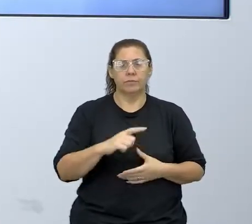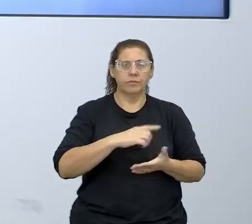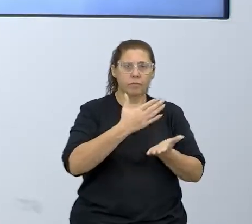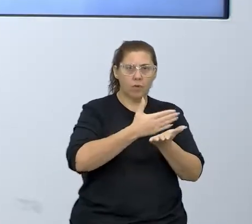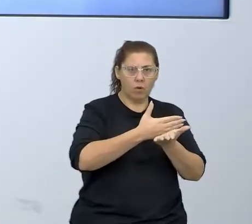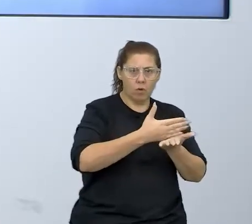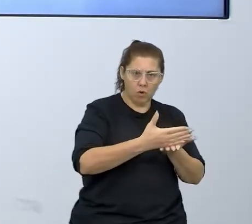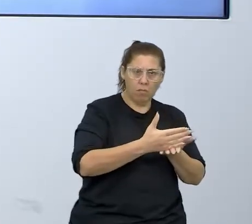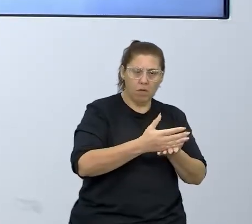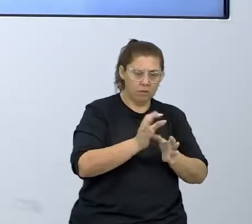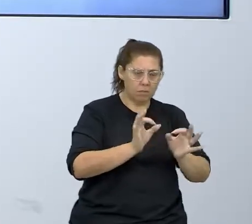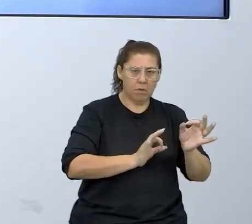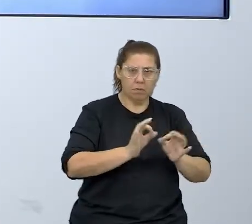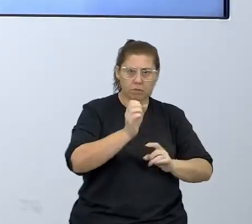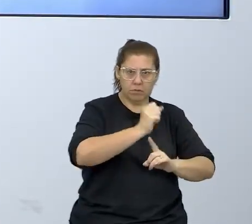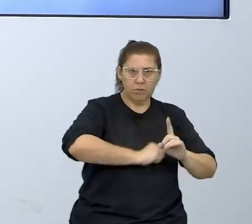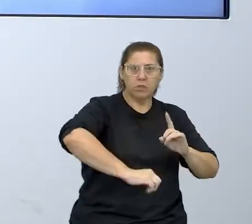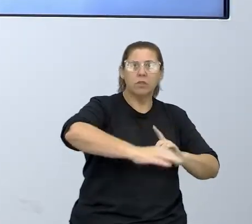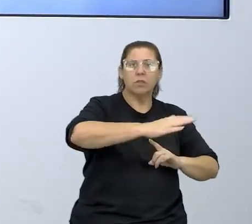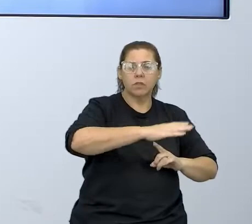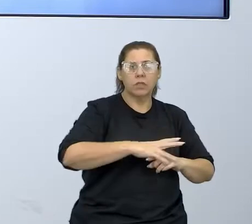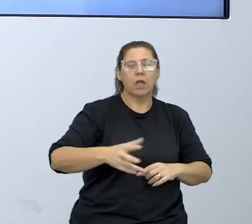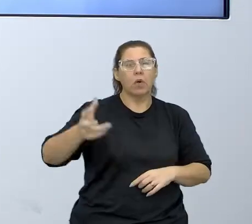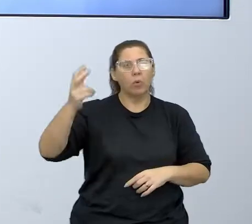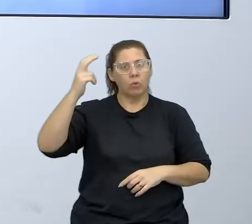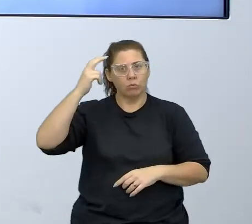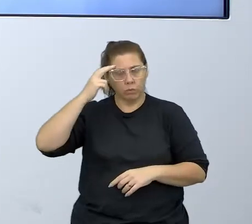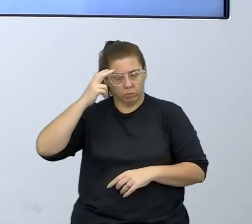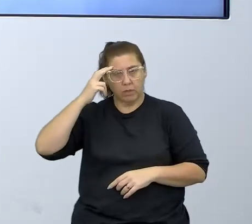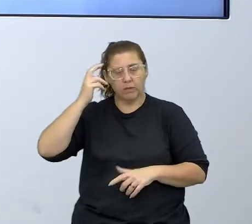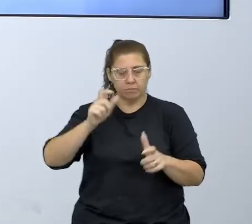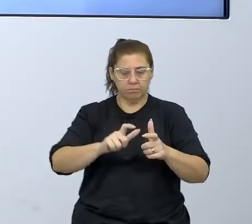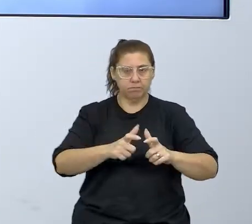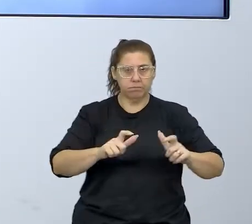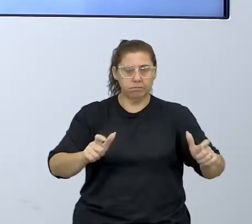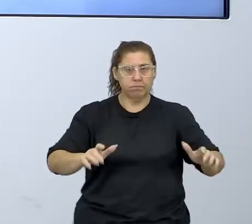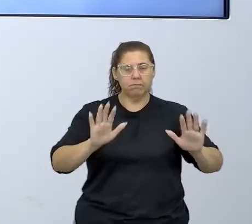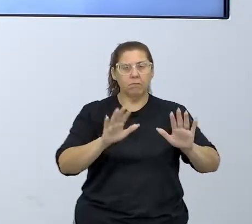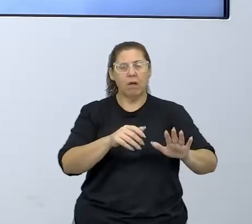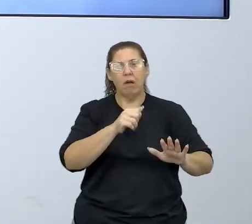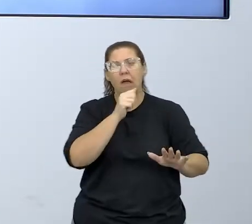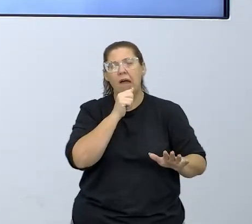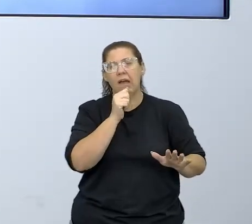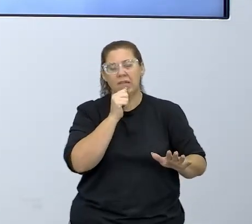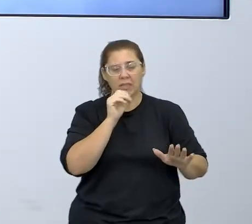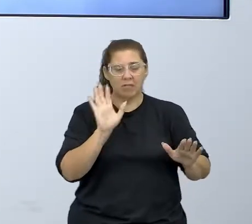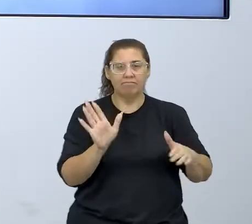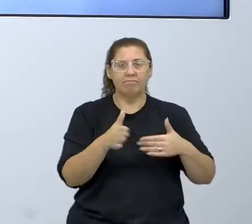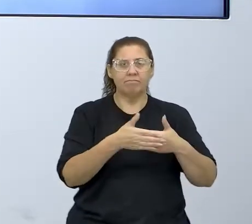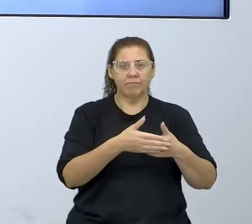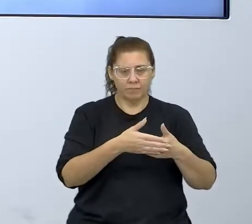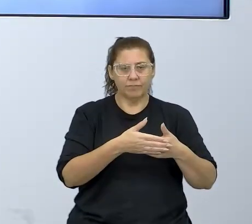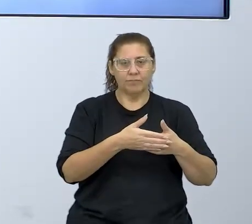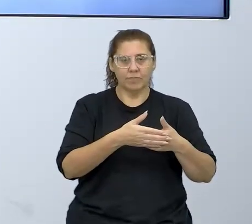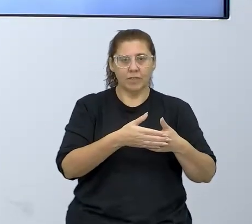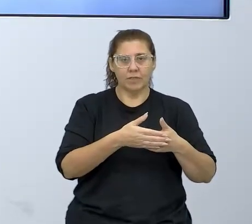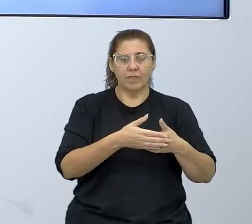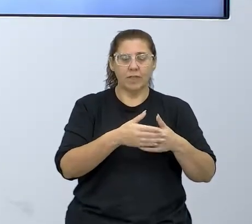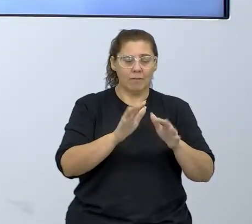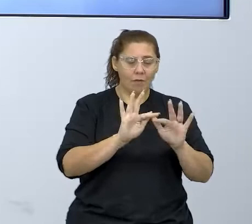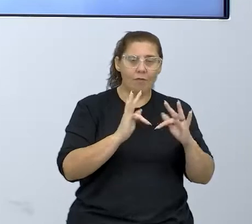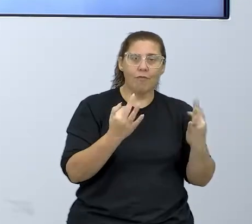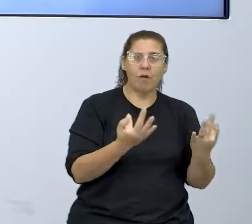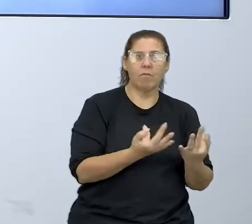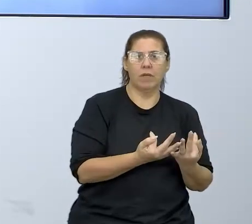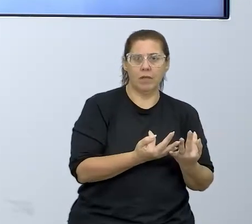da criação da sociedade de massa, da cultura de massa e tudo mais. Só que a gente ainda está muito fechado na estrutura da família.